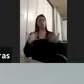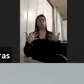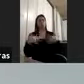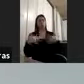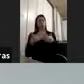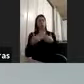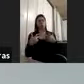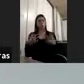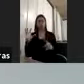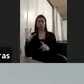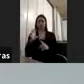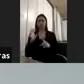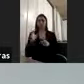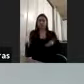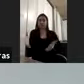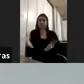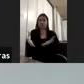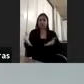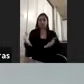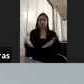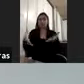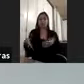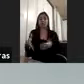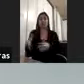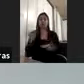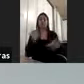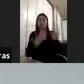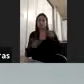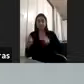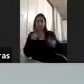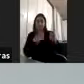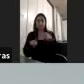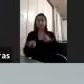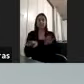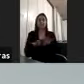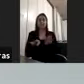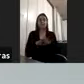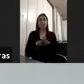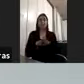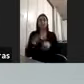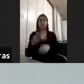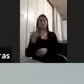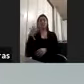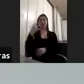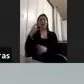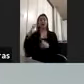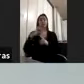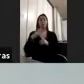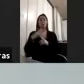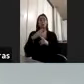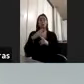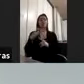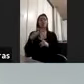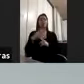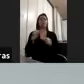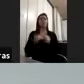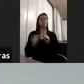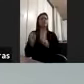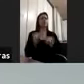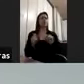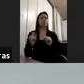benefícios fiscais. Então, ela do Paraná sempre ganhou muito. E o que o Paraná sempre quis?